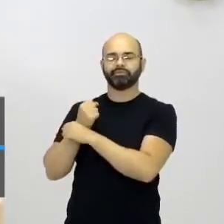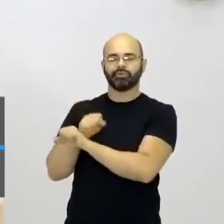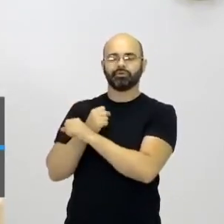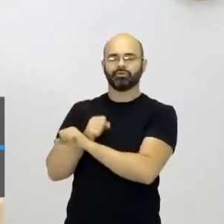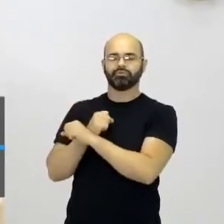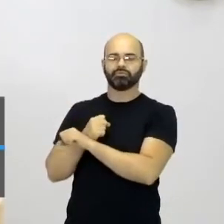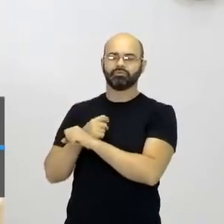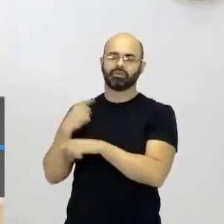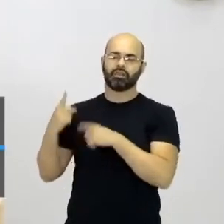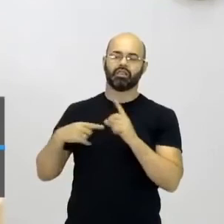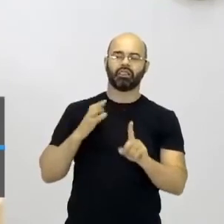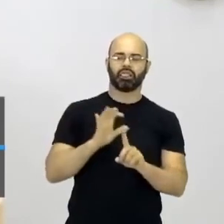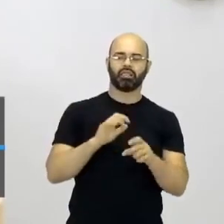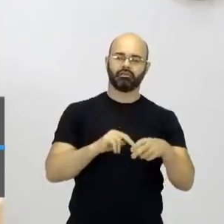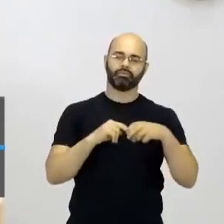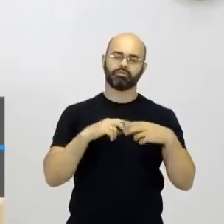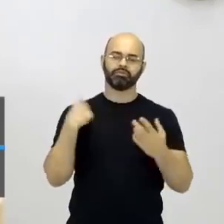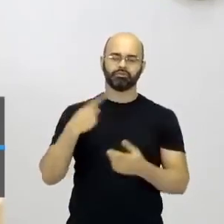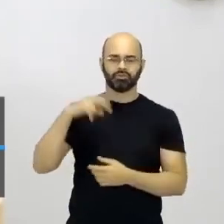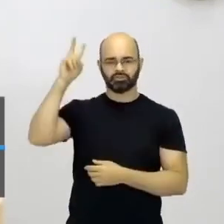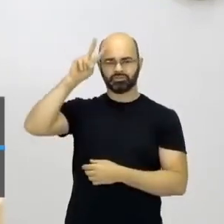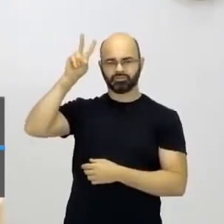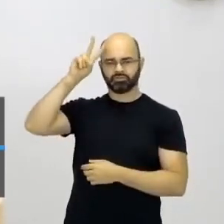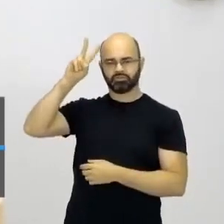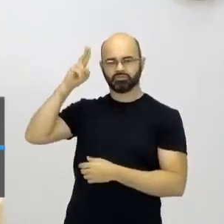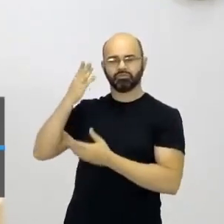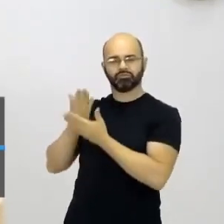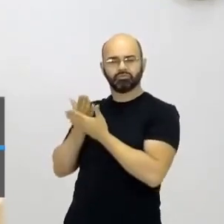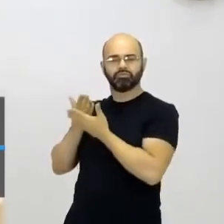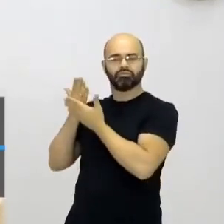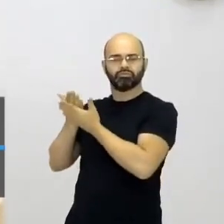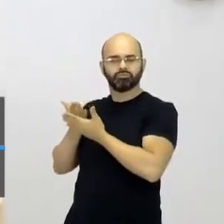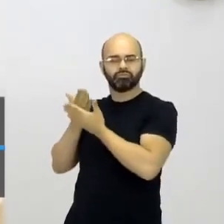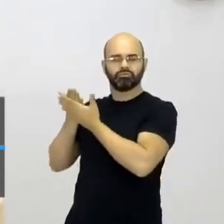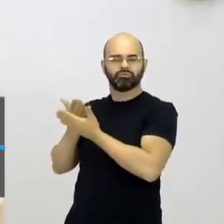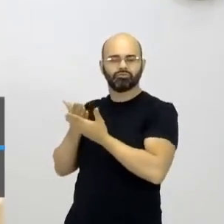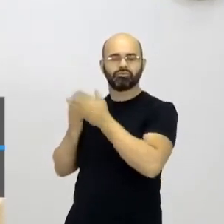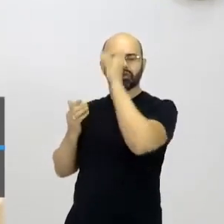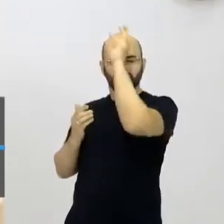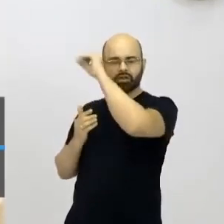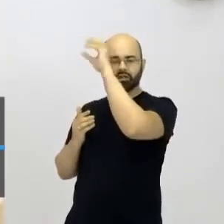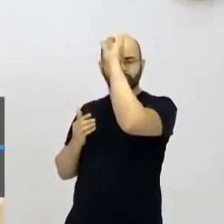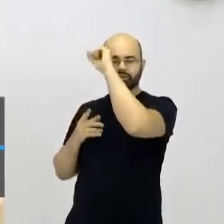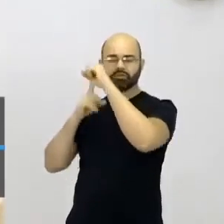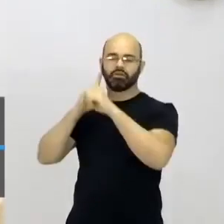estuda história, né, para a gente começar a desconstruir essas bases, essas estruturas que